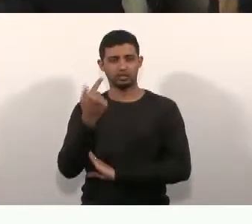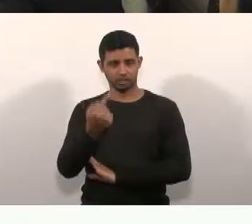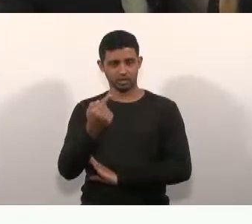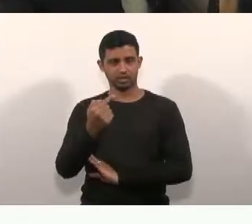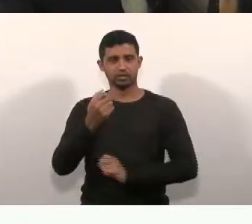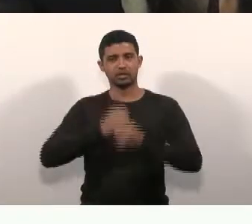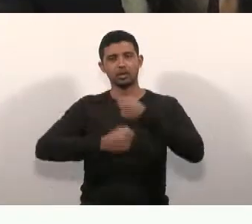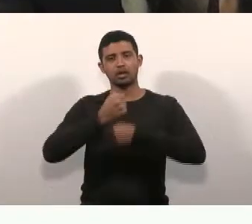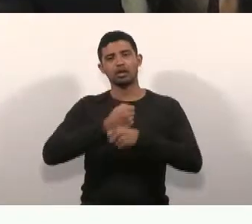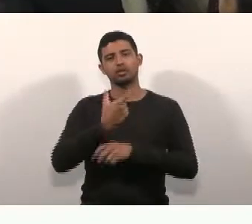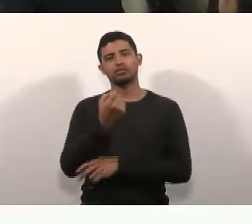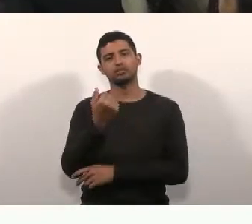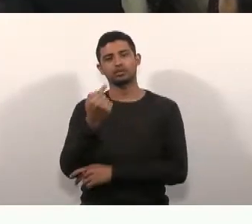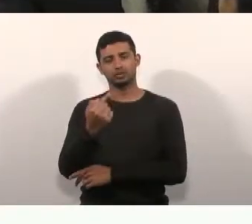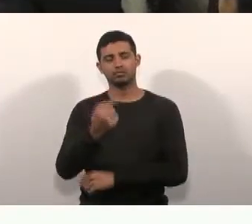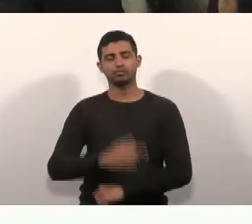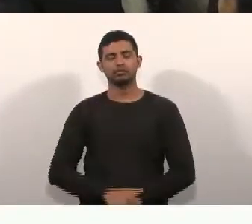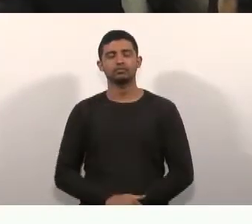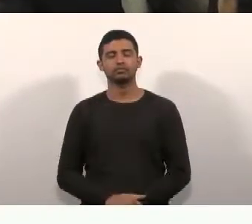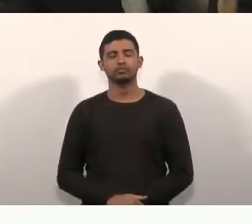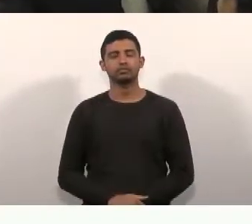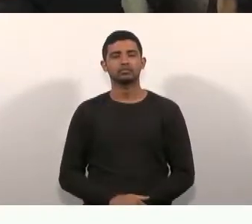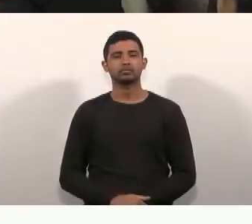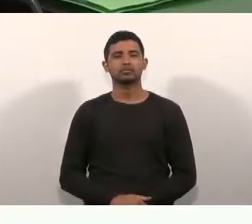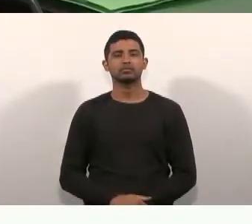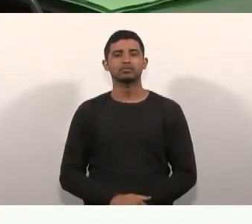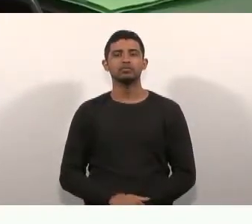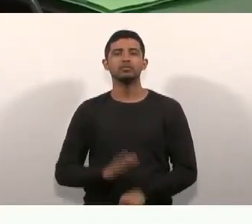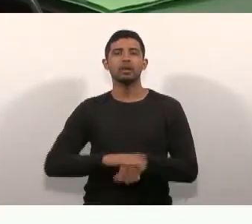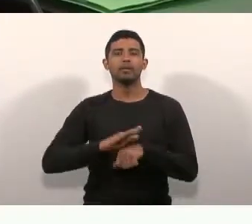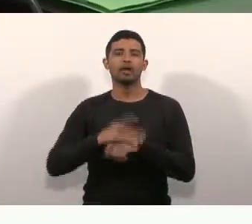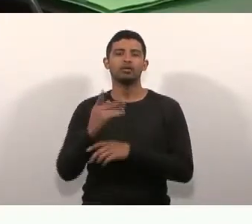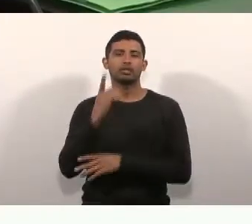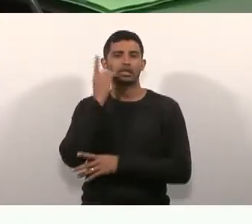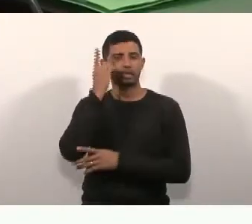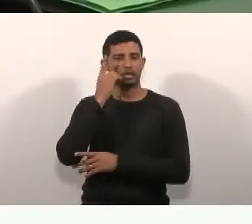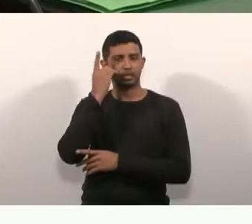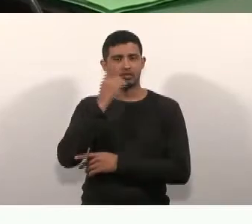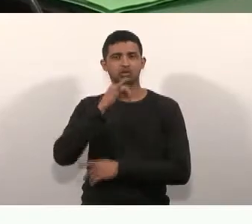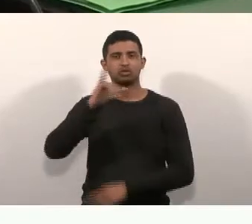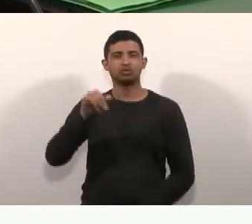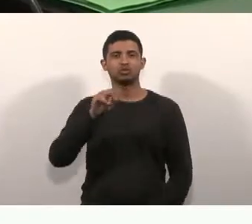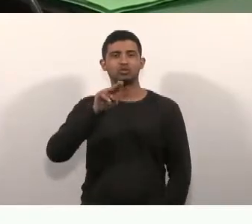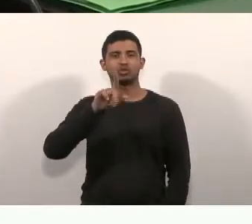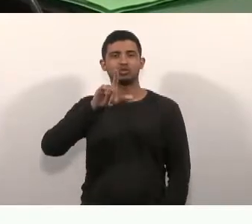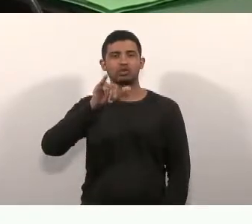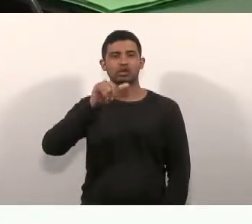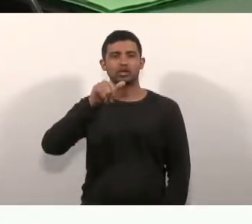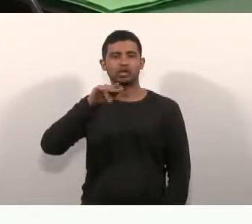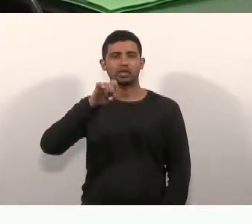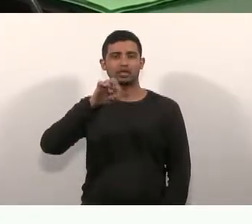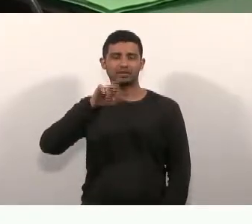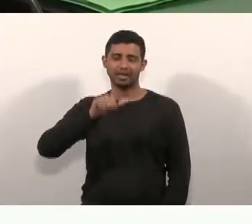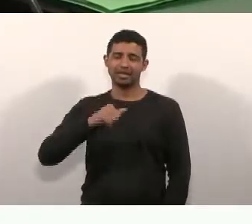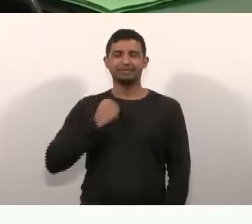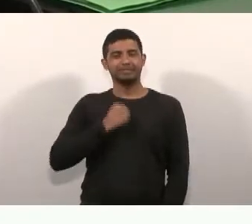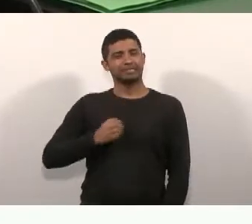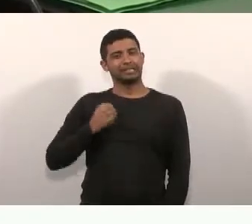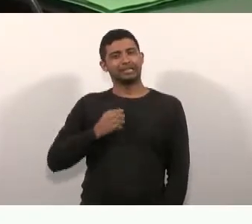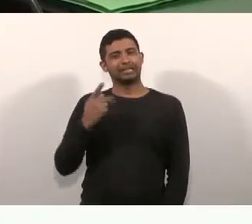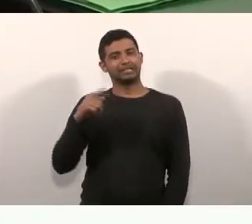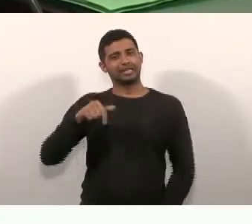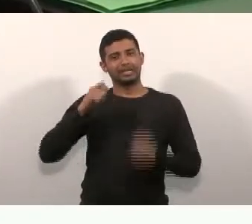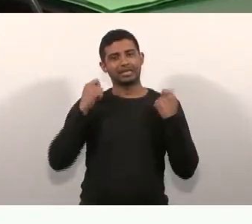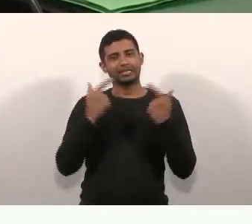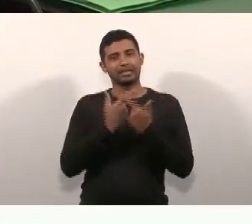de 2017, de autoria do deputado Dr. Julianelli, que, na minha opinião, faz muita falta nesta casa,